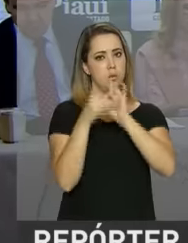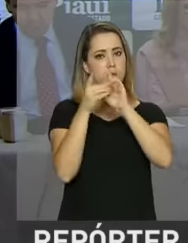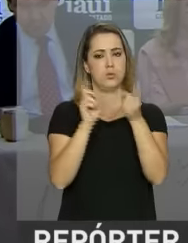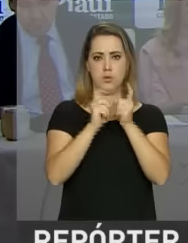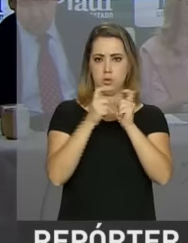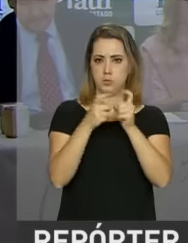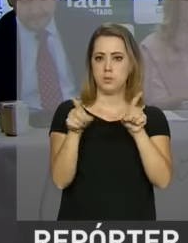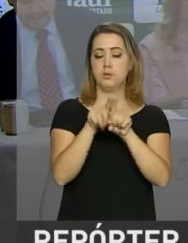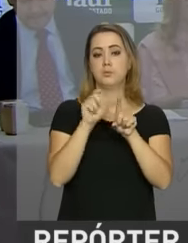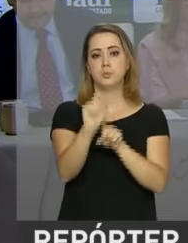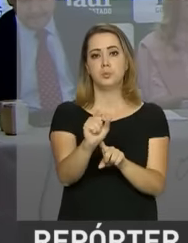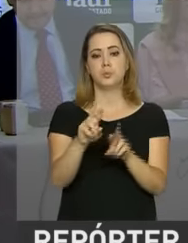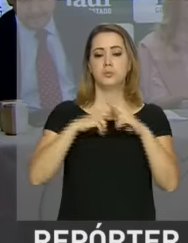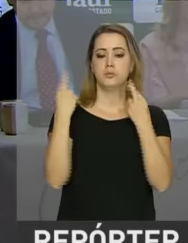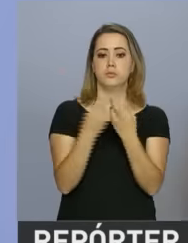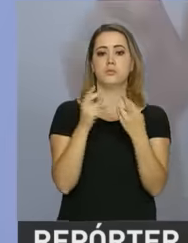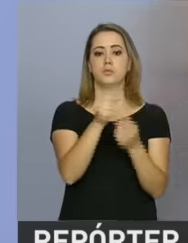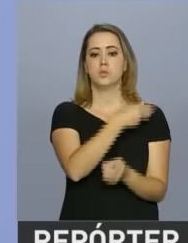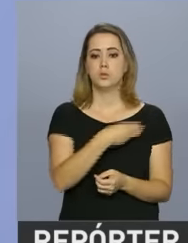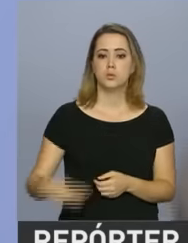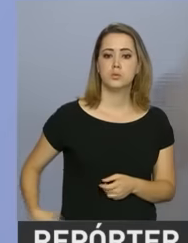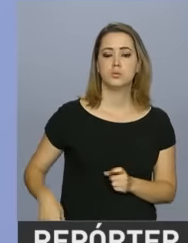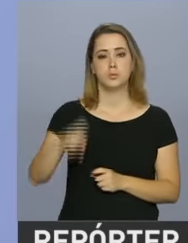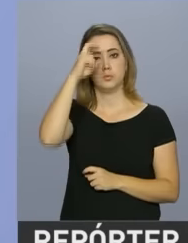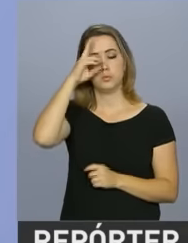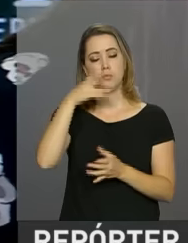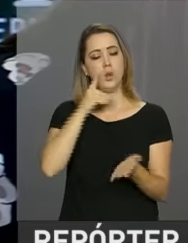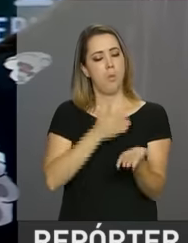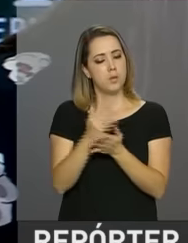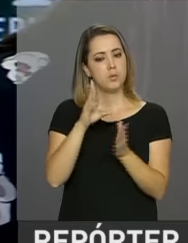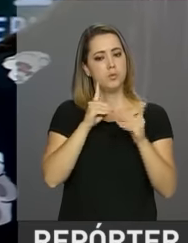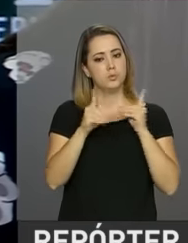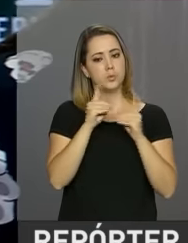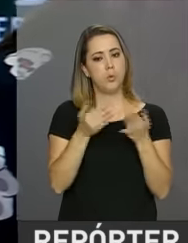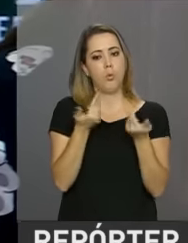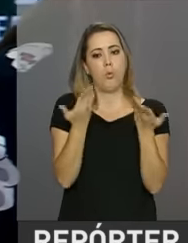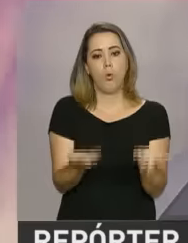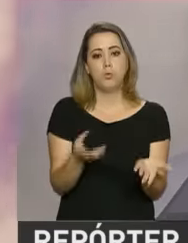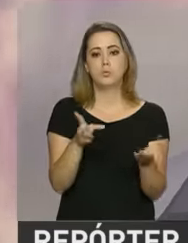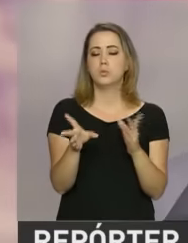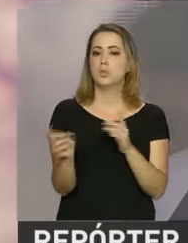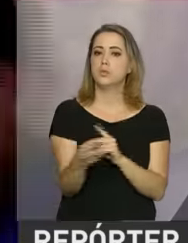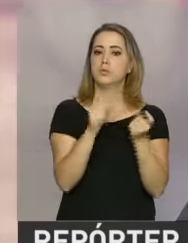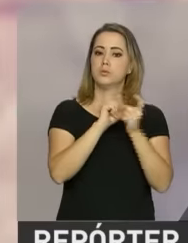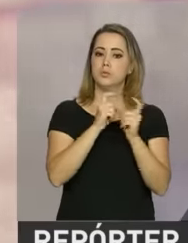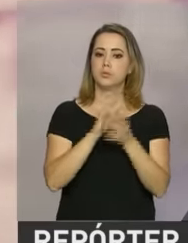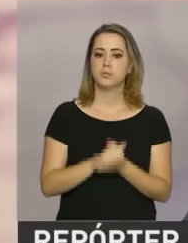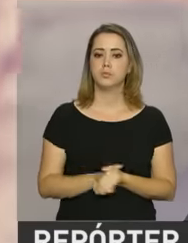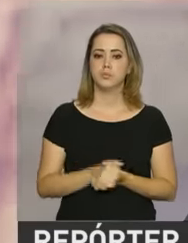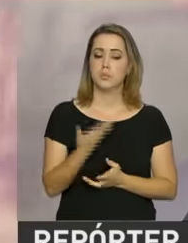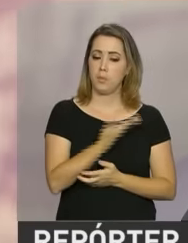parque e uma reunião com a presença do ministro da cultura começou a discutir Como será a nova administração Essa